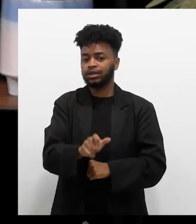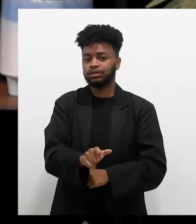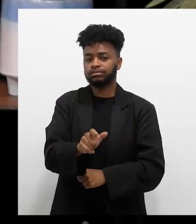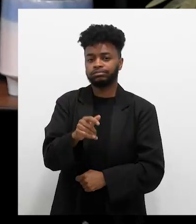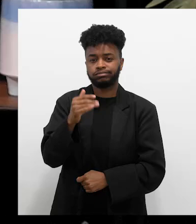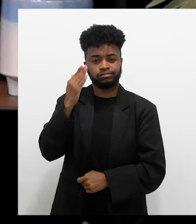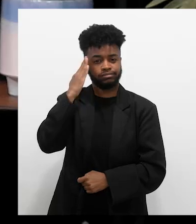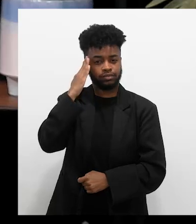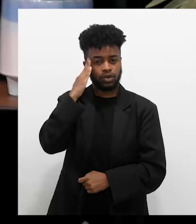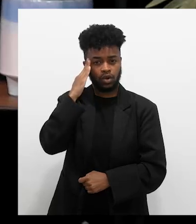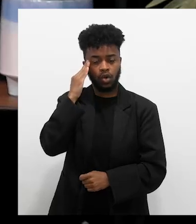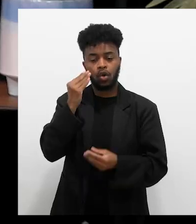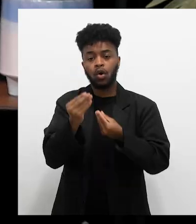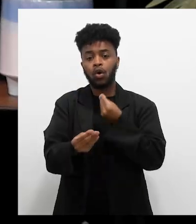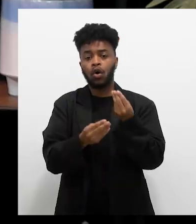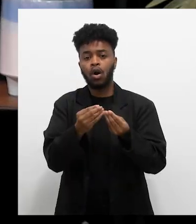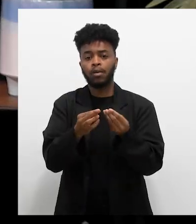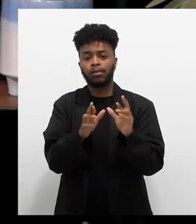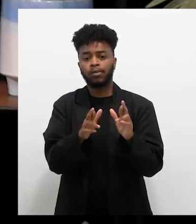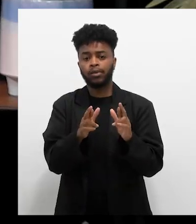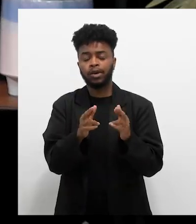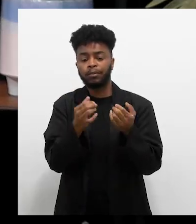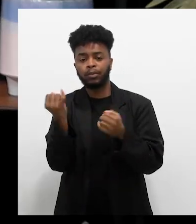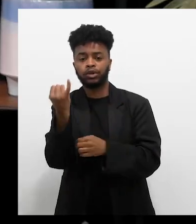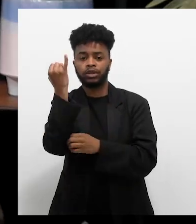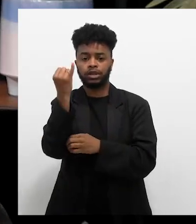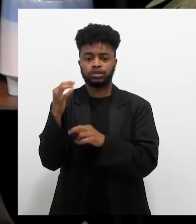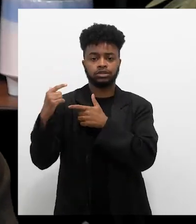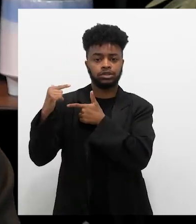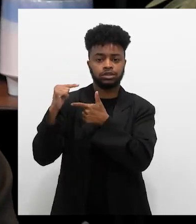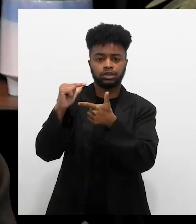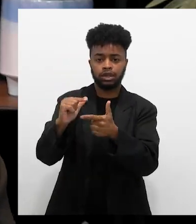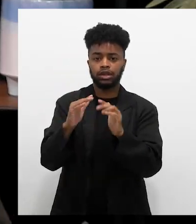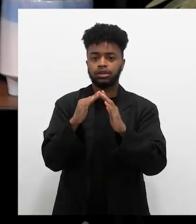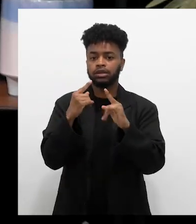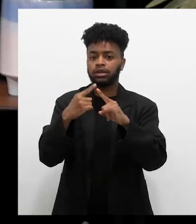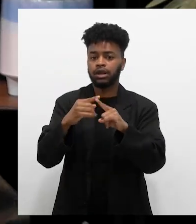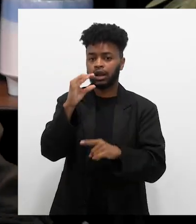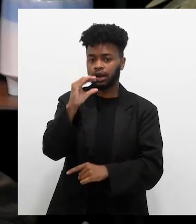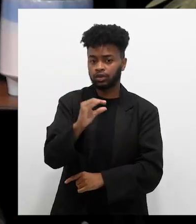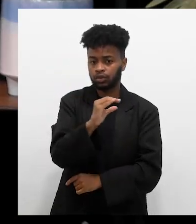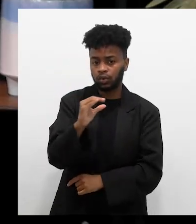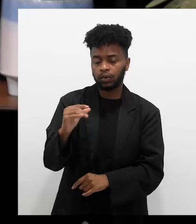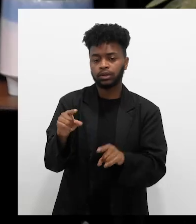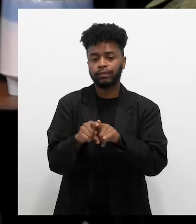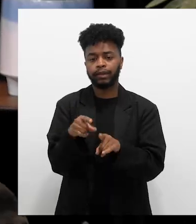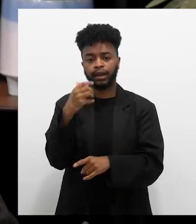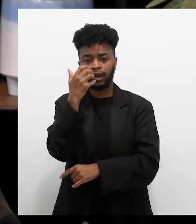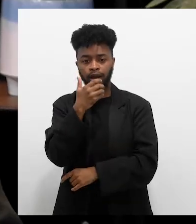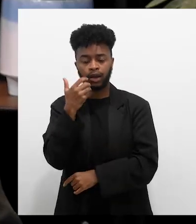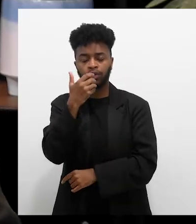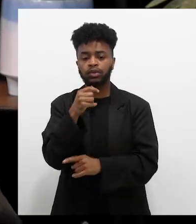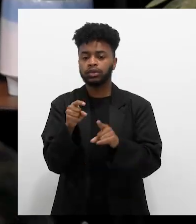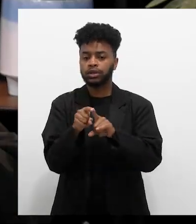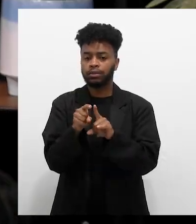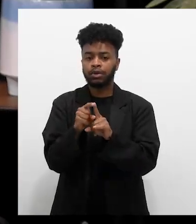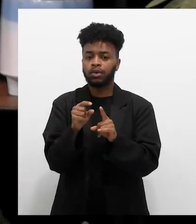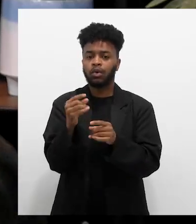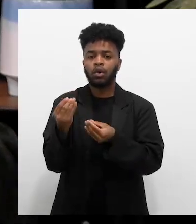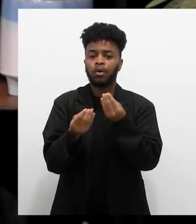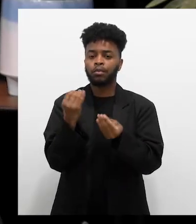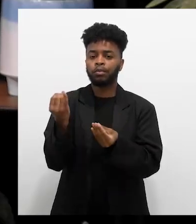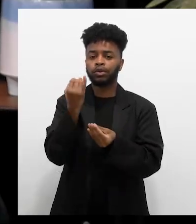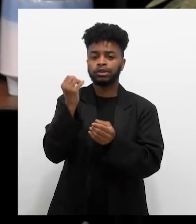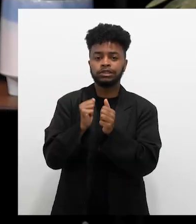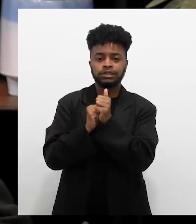uma noção do peso da tradição da Igreja Católica, de sua liturgia, de seus cantos, da beleza